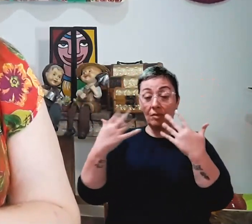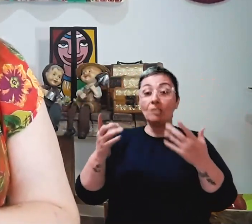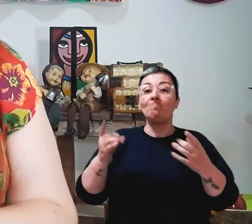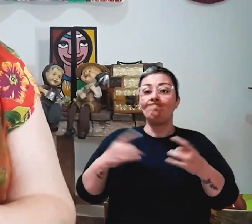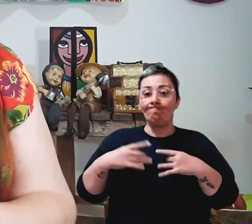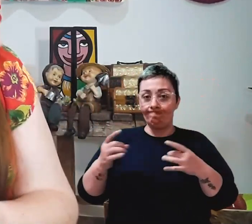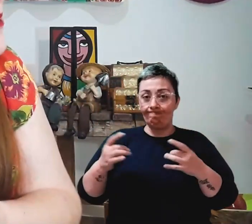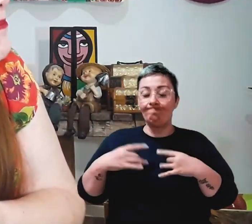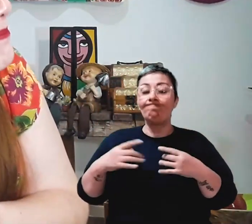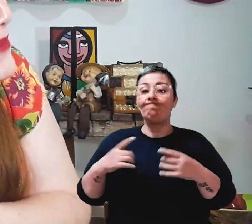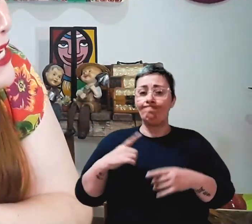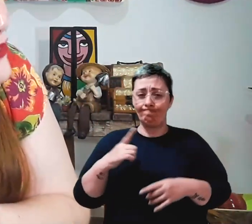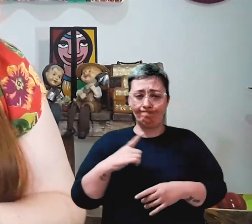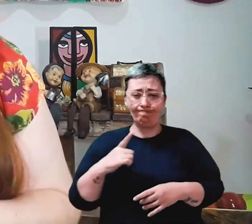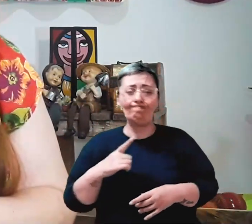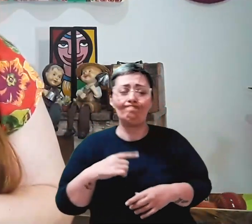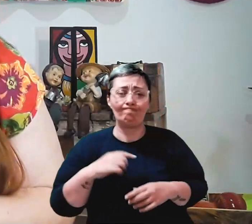medo,